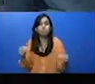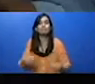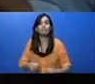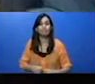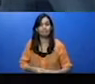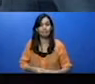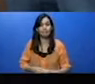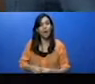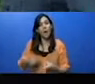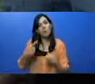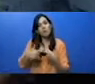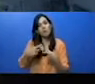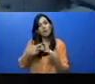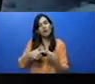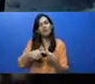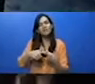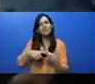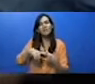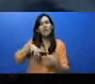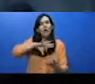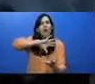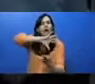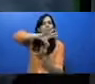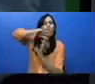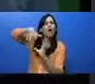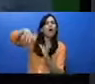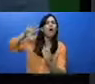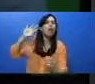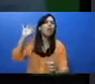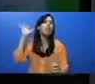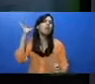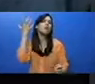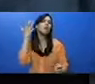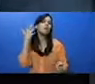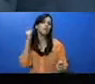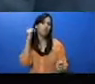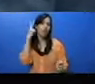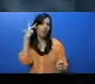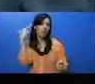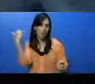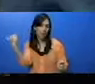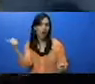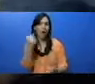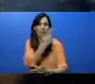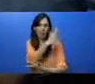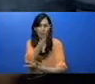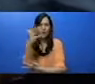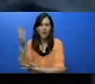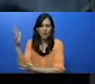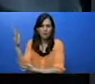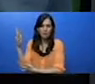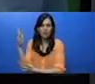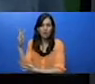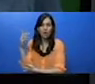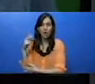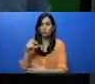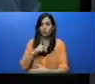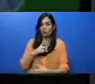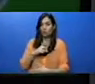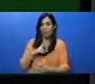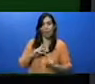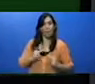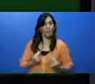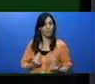devido a fenômenos naturais, tá? Sem a intervenção do ser humano. Lembra que eu falei? A era em que a Terra ficou